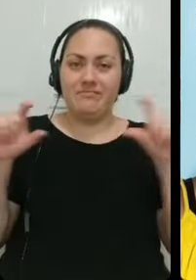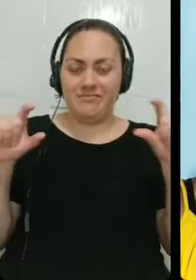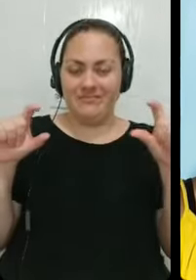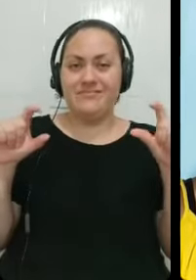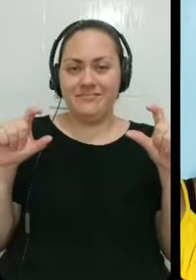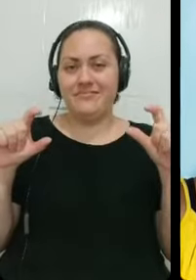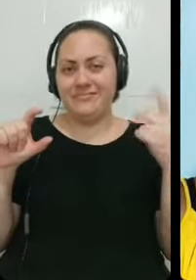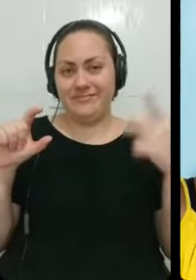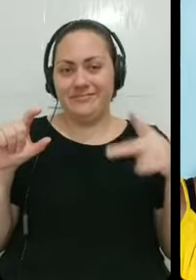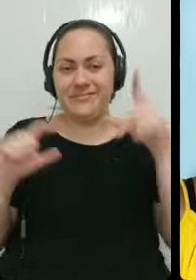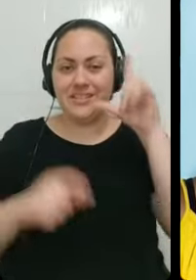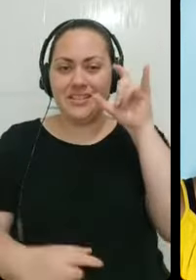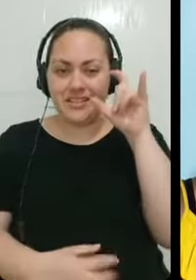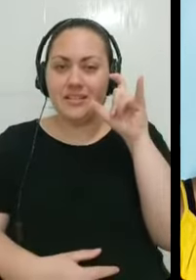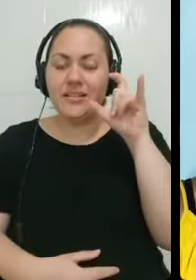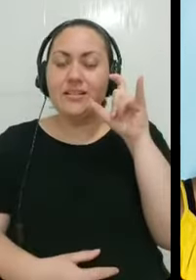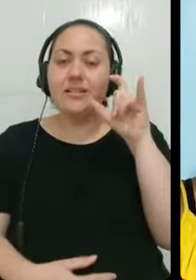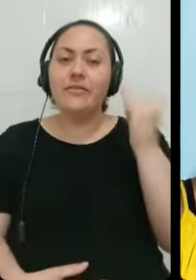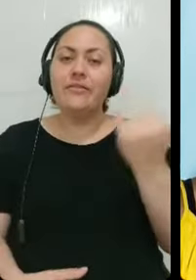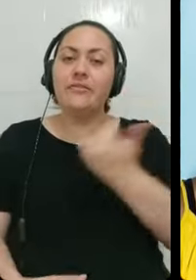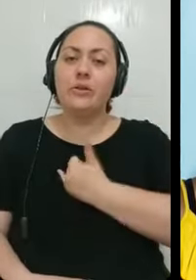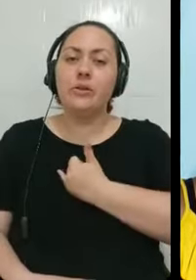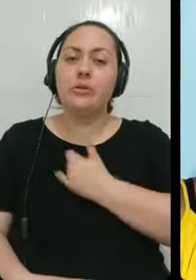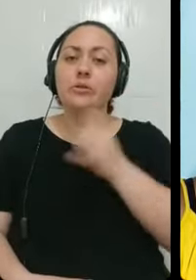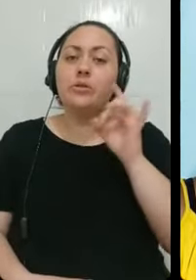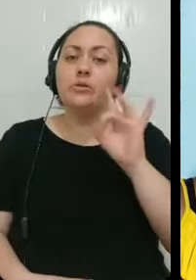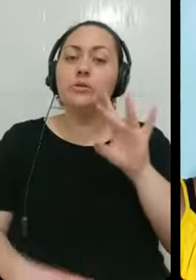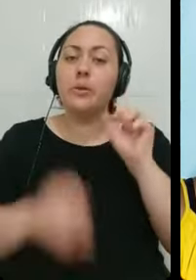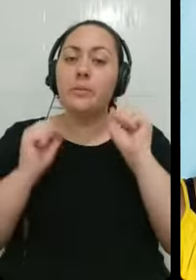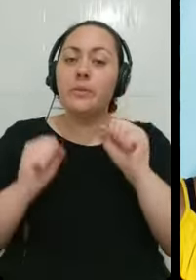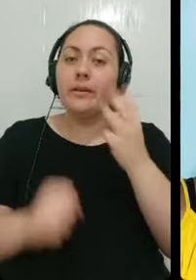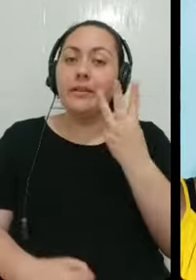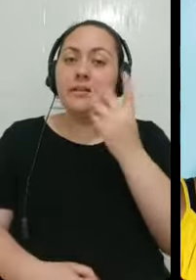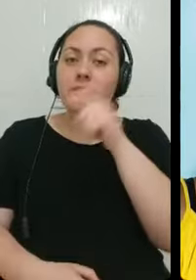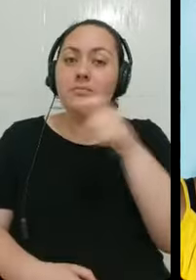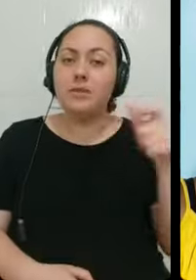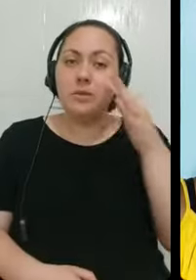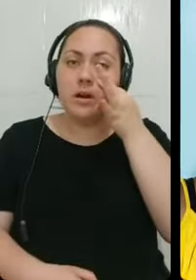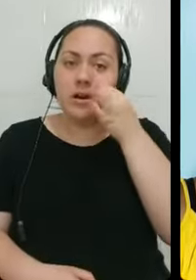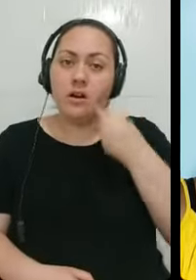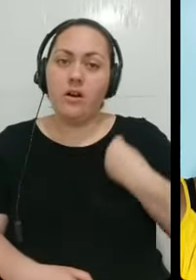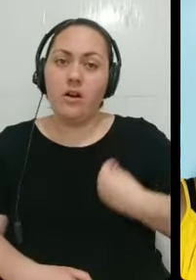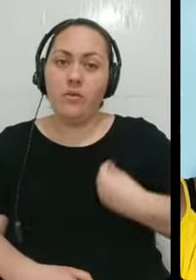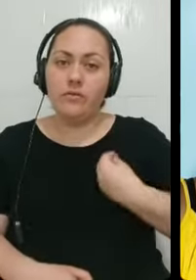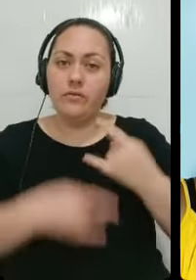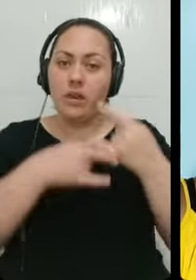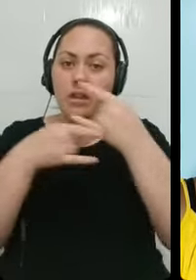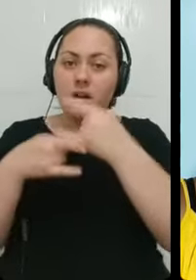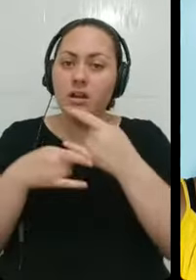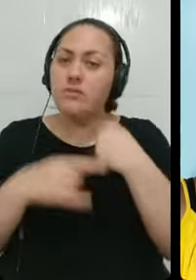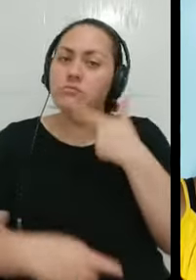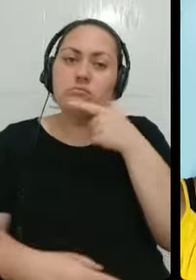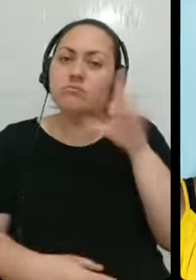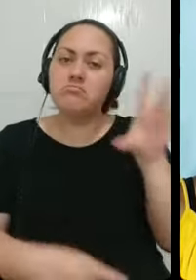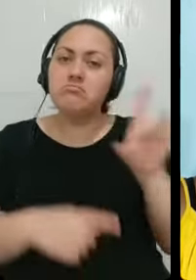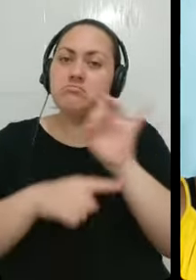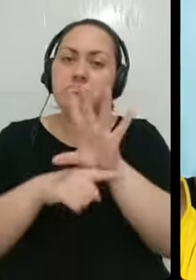na página de que só podem três pessoas ao vivo na live. Eu não estou conseguindo colocar a professora